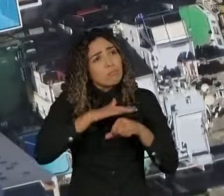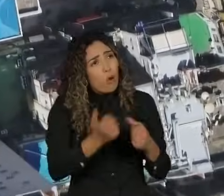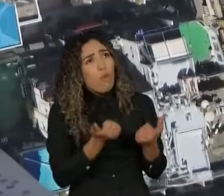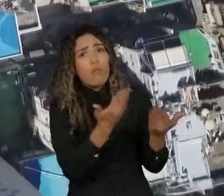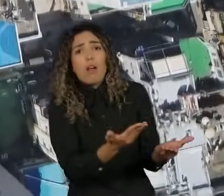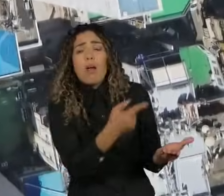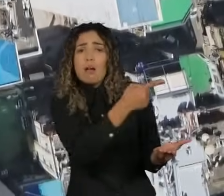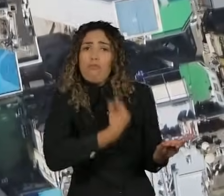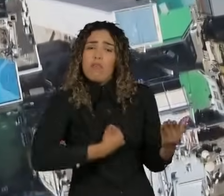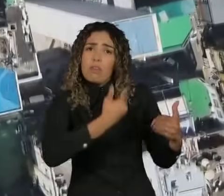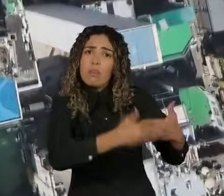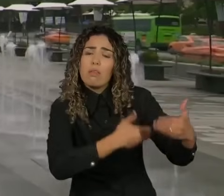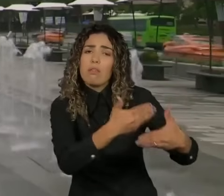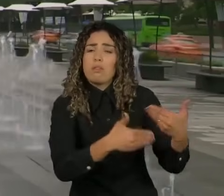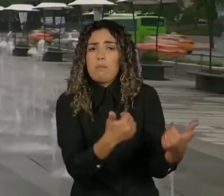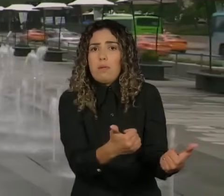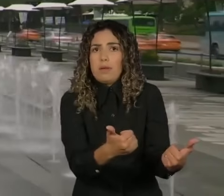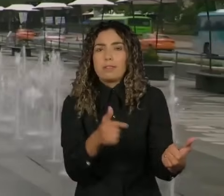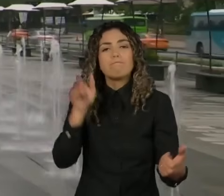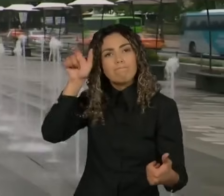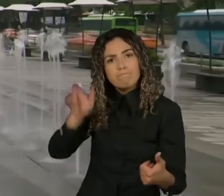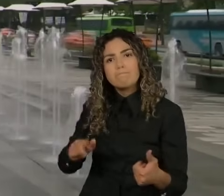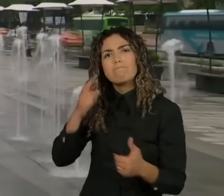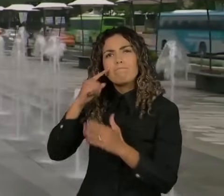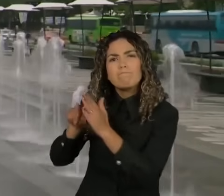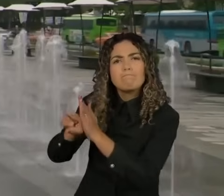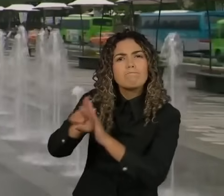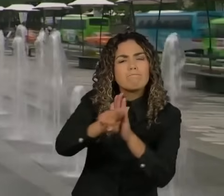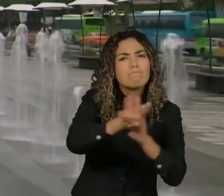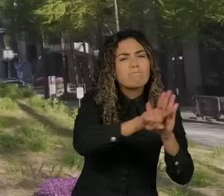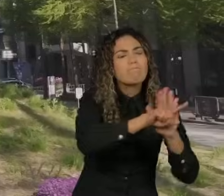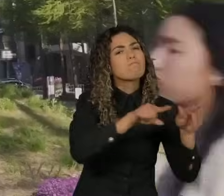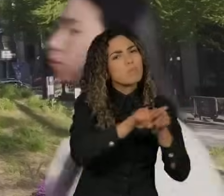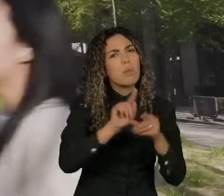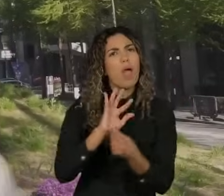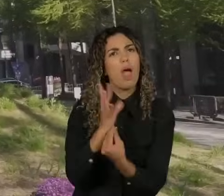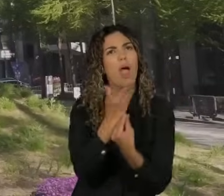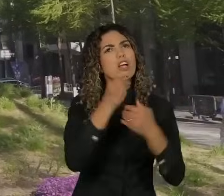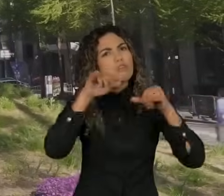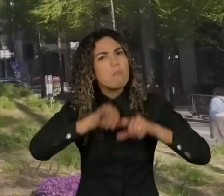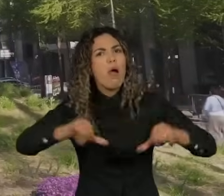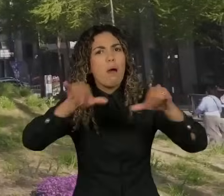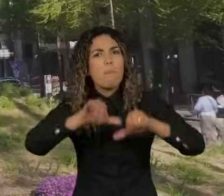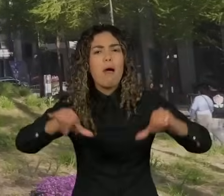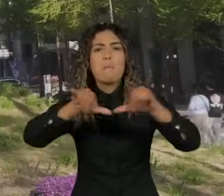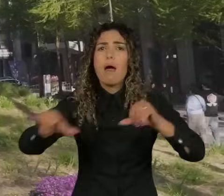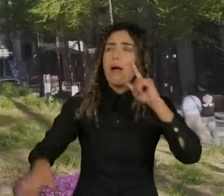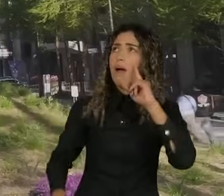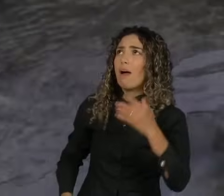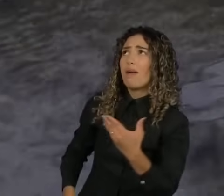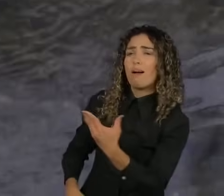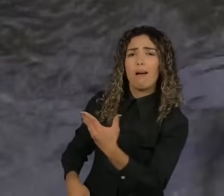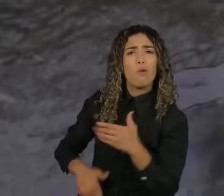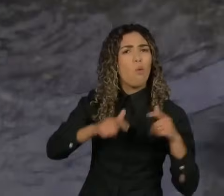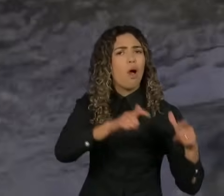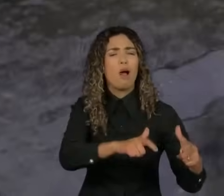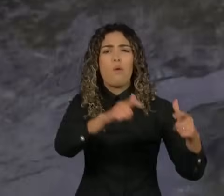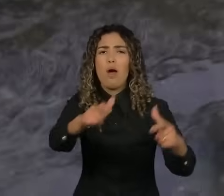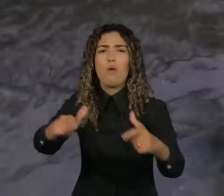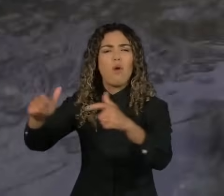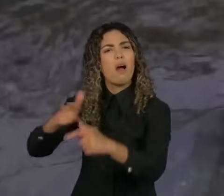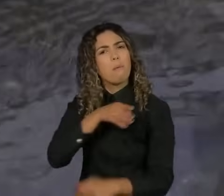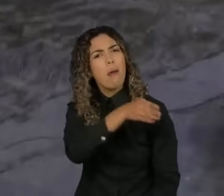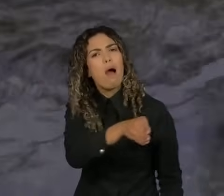Vitor Quinjo analisou o papel das artes em diferentes contextos em diversas cidades globais no processo